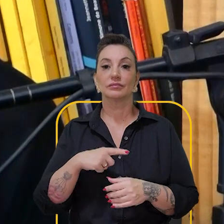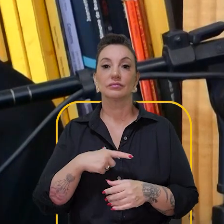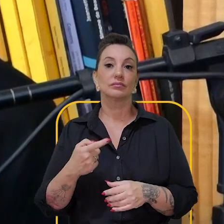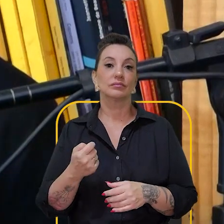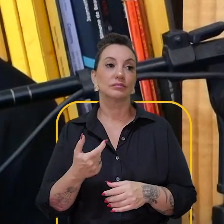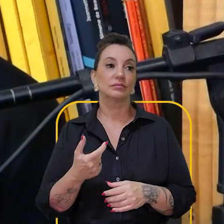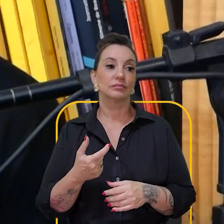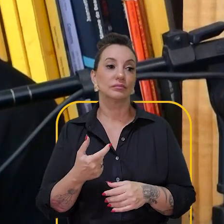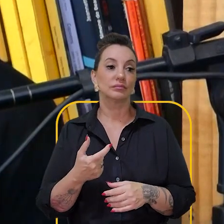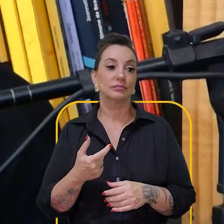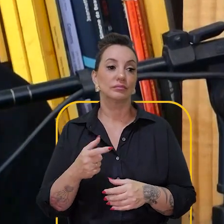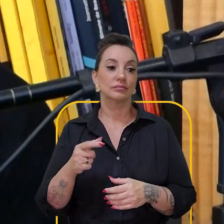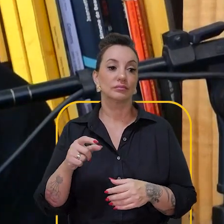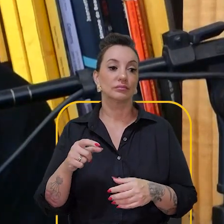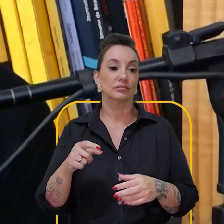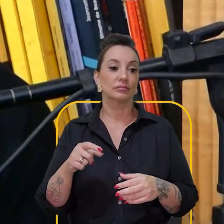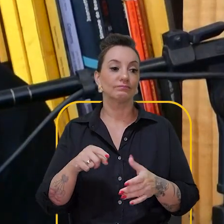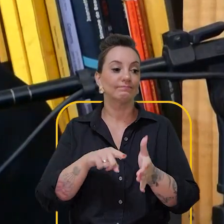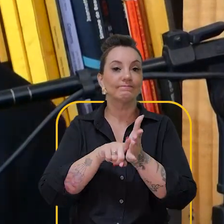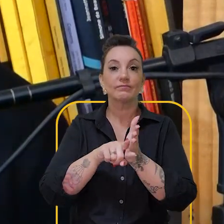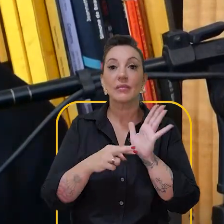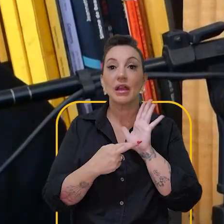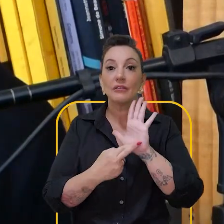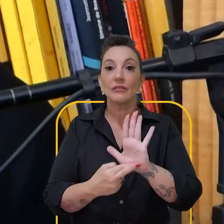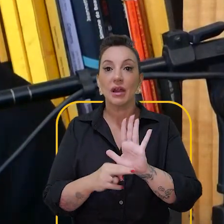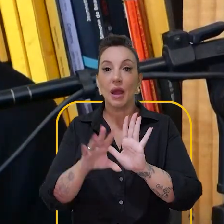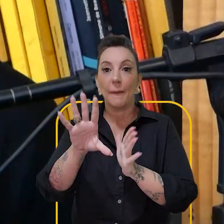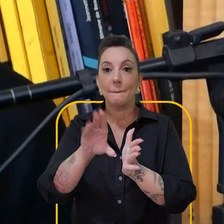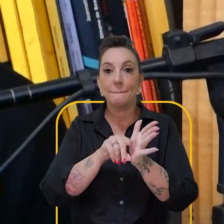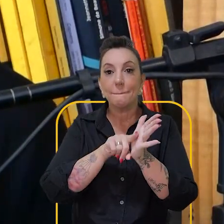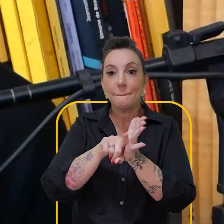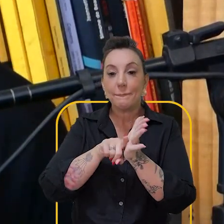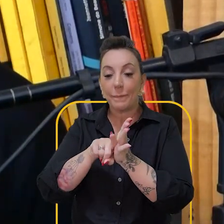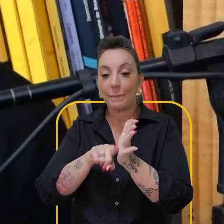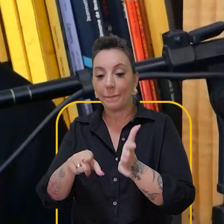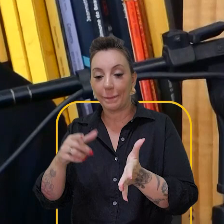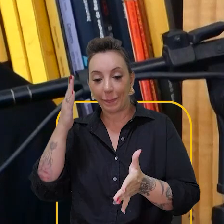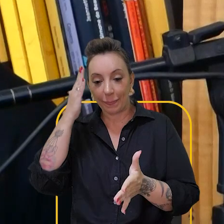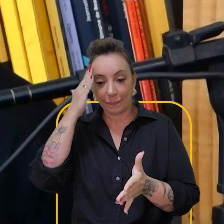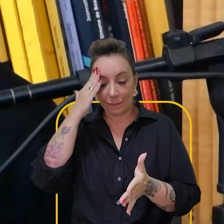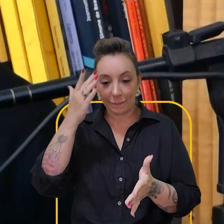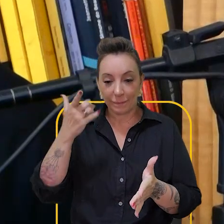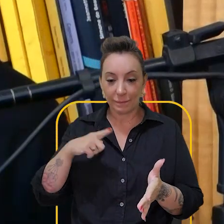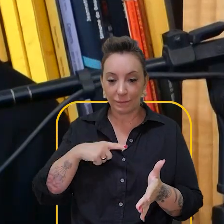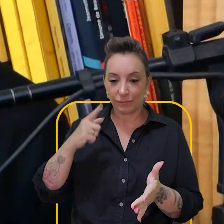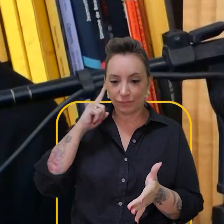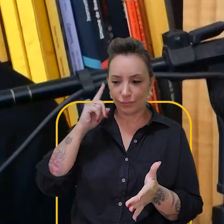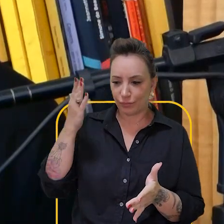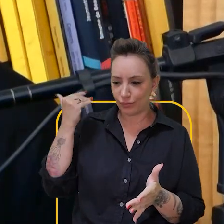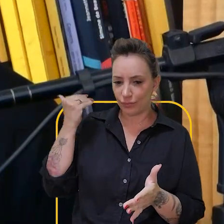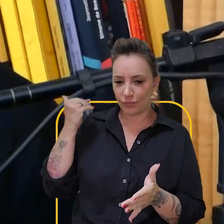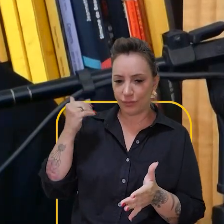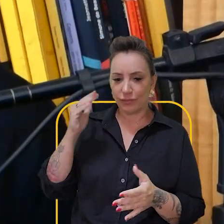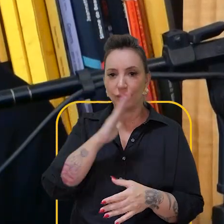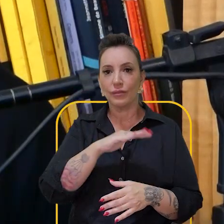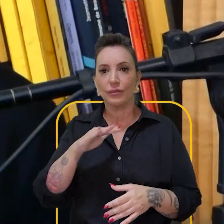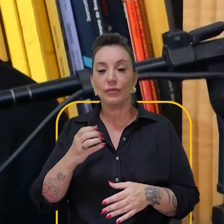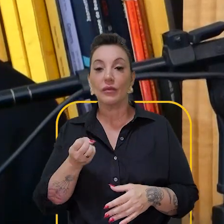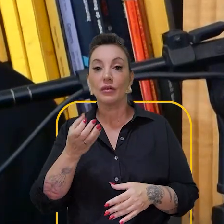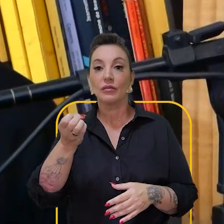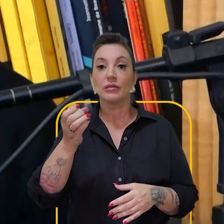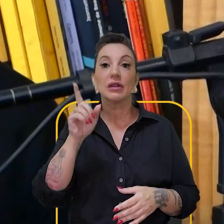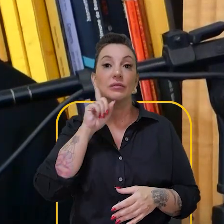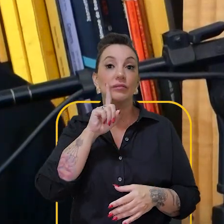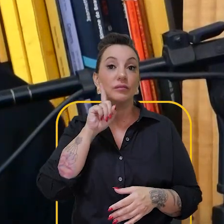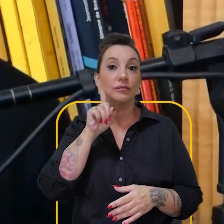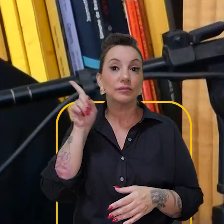pouquíssima eh fonte para pesquisar ã para você ter uma ideia teve uma vez que um aluno tinha